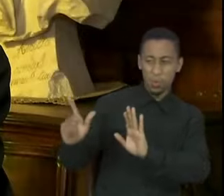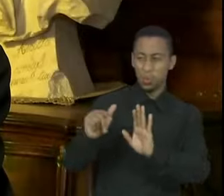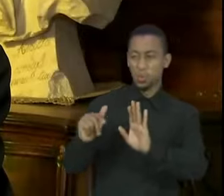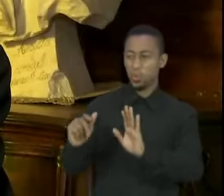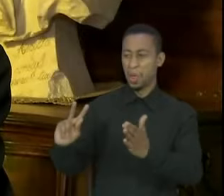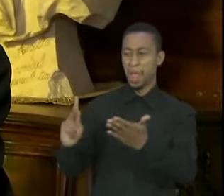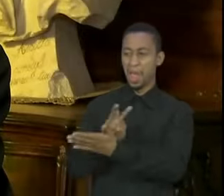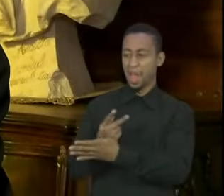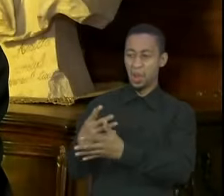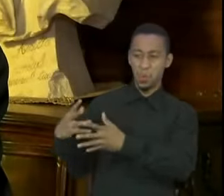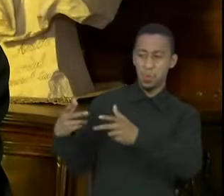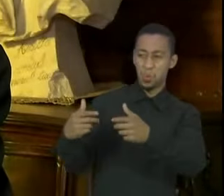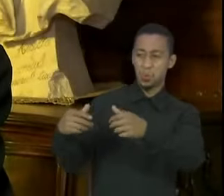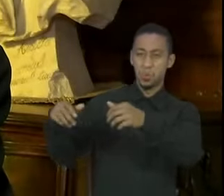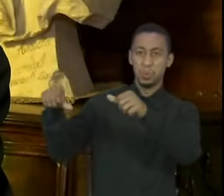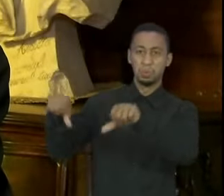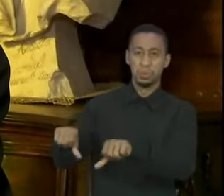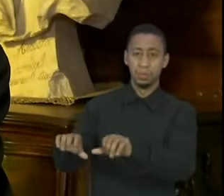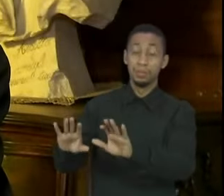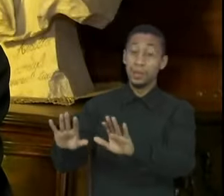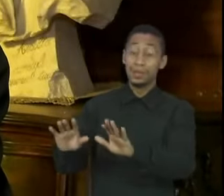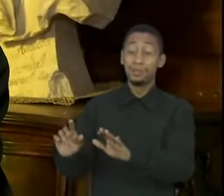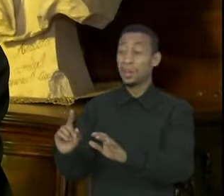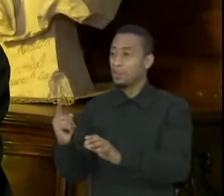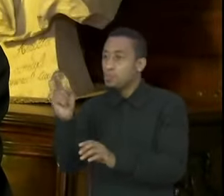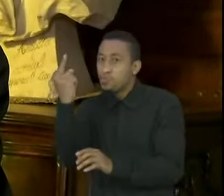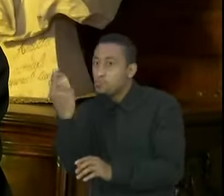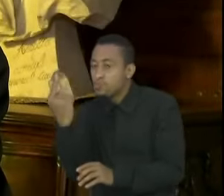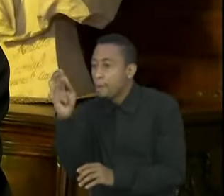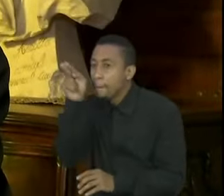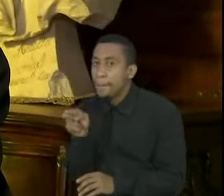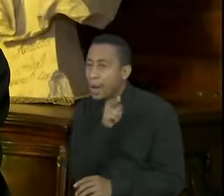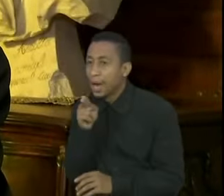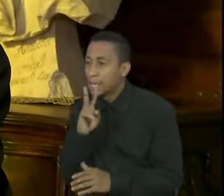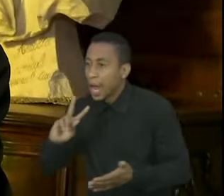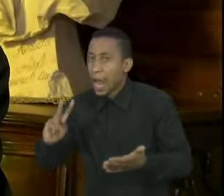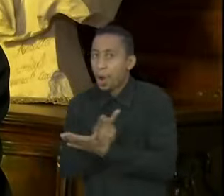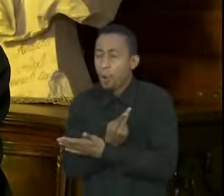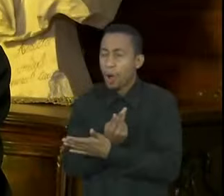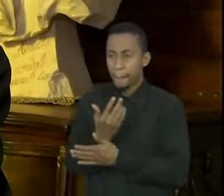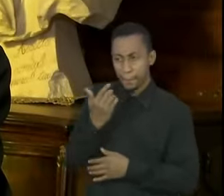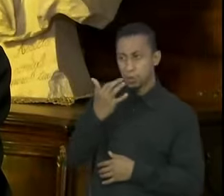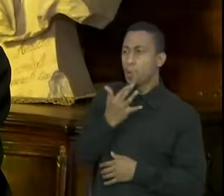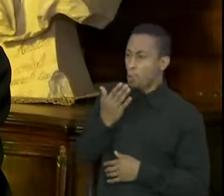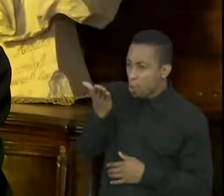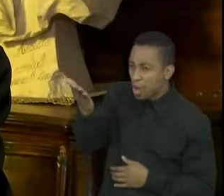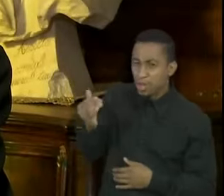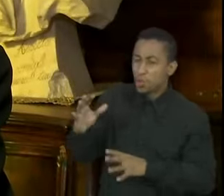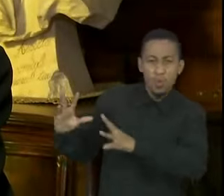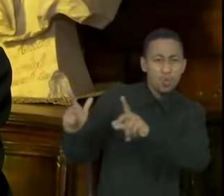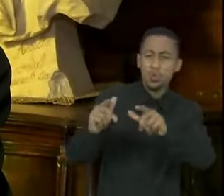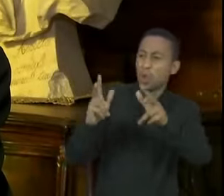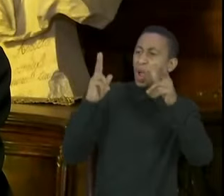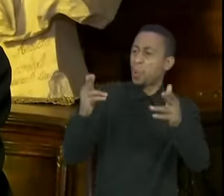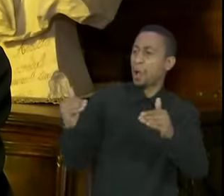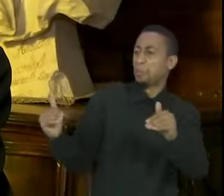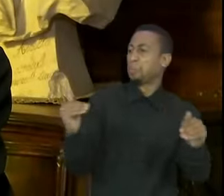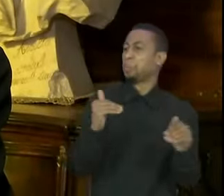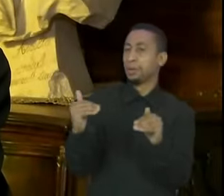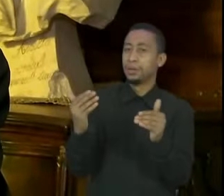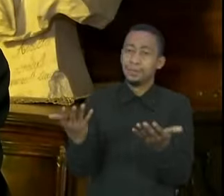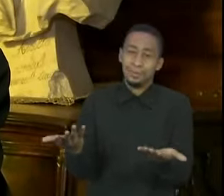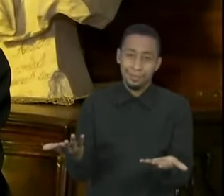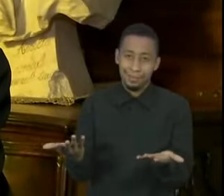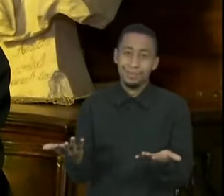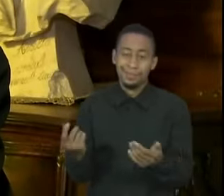pela figura concreta de um padre desse fase daquele padre que as pessoas conhecem e que fazem uma imagem